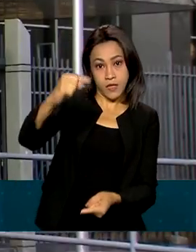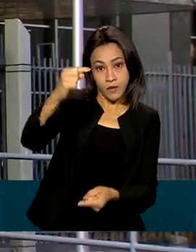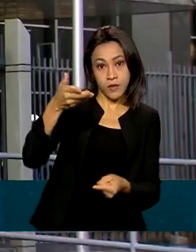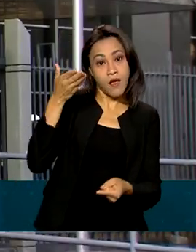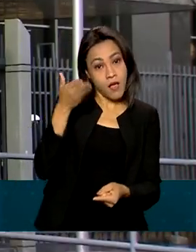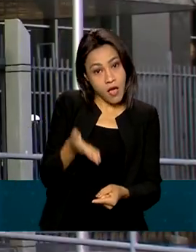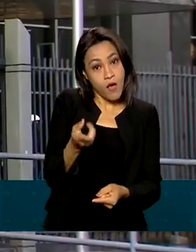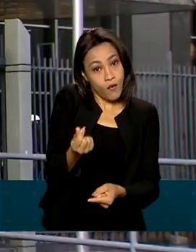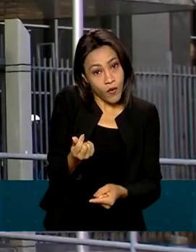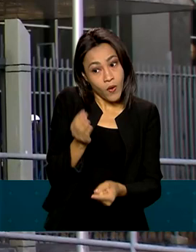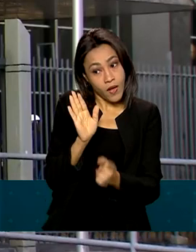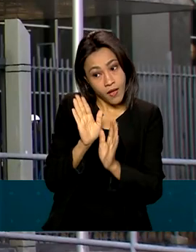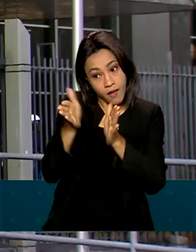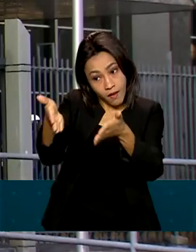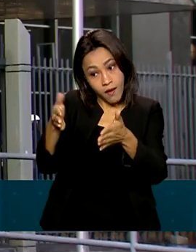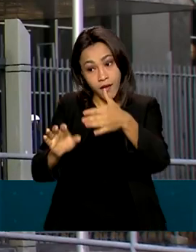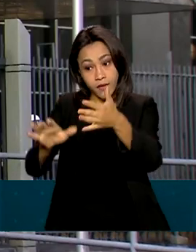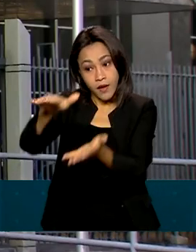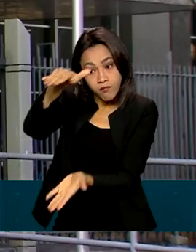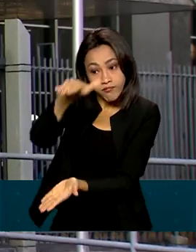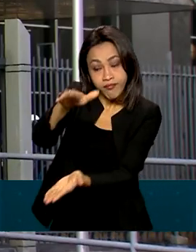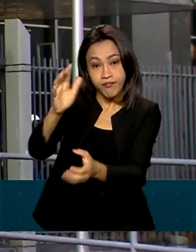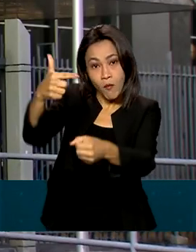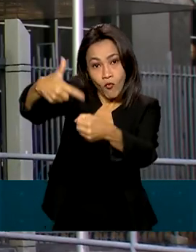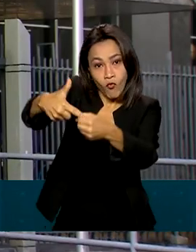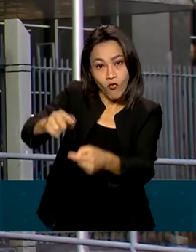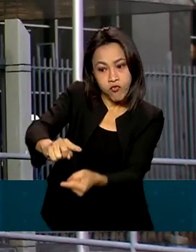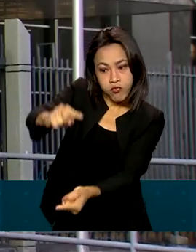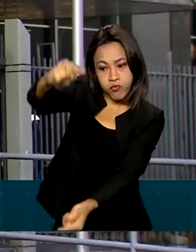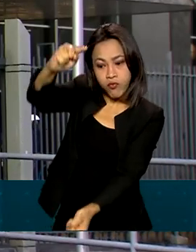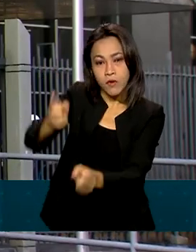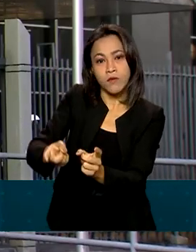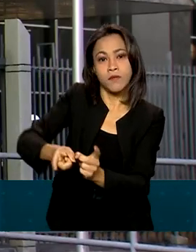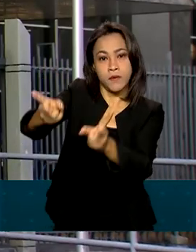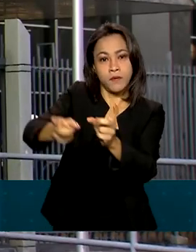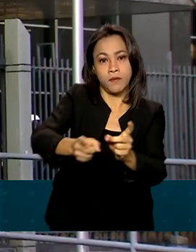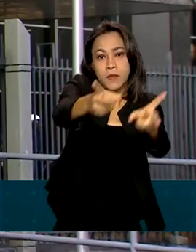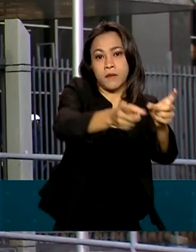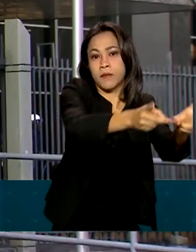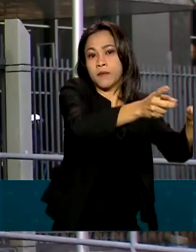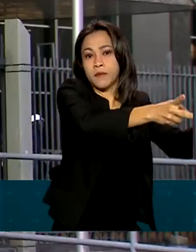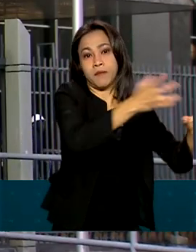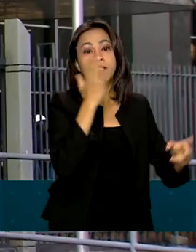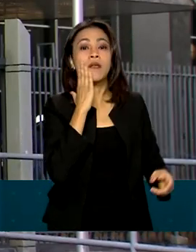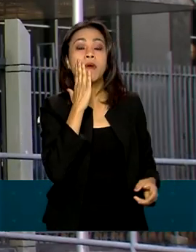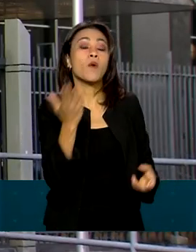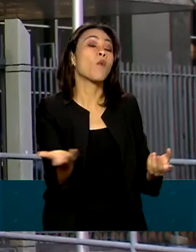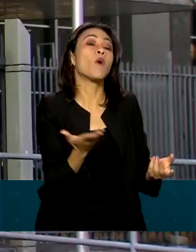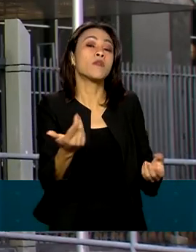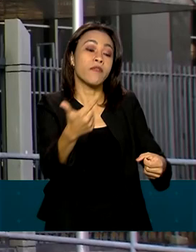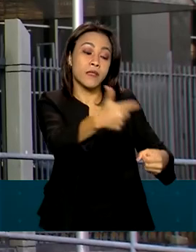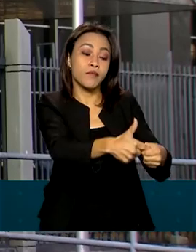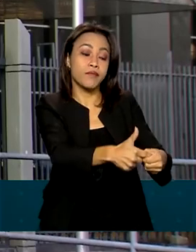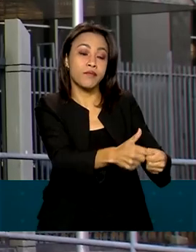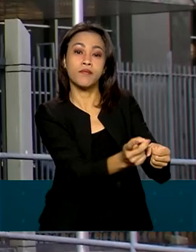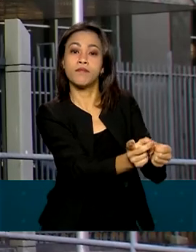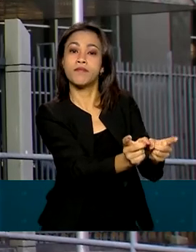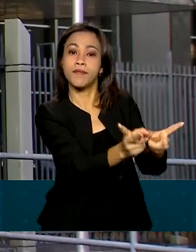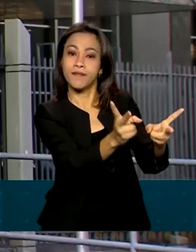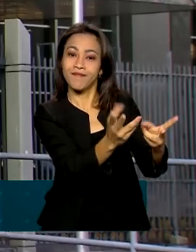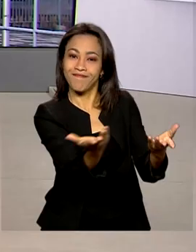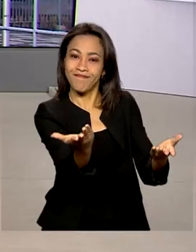nas refinarias a gente precisa aguardar aí para ver como fica o preço nas bombas vendido para o consumidor